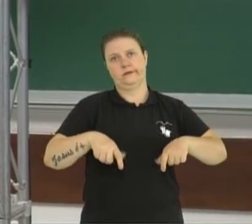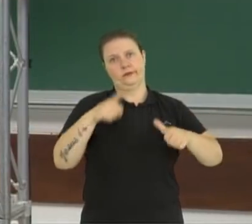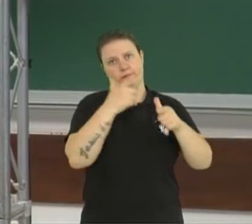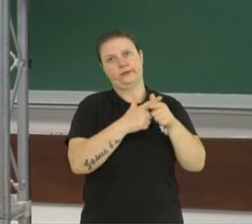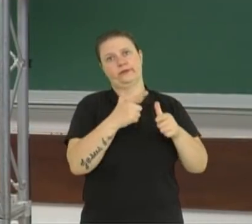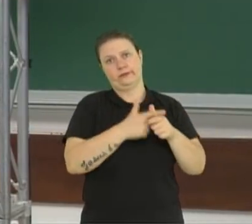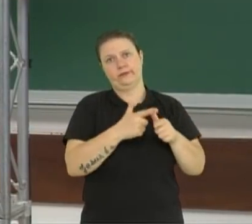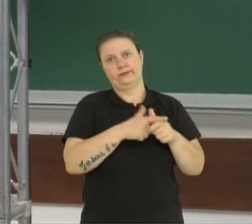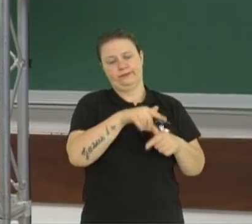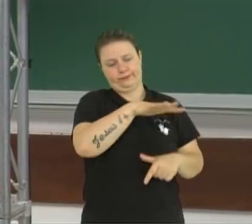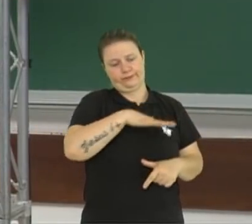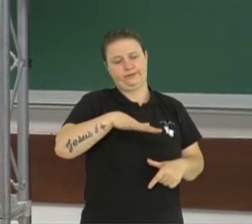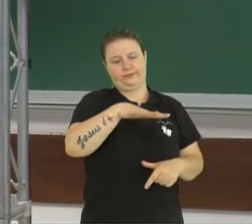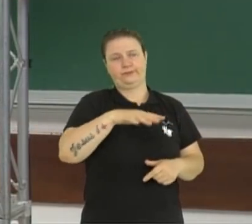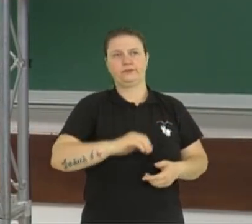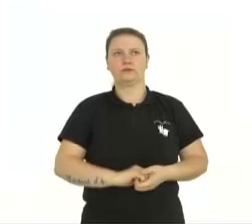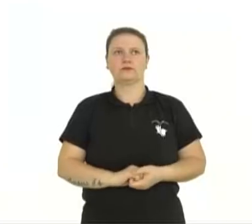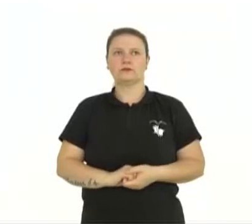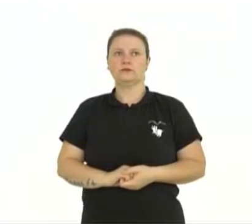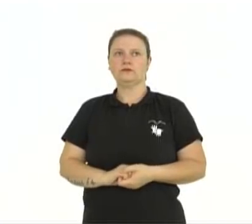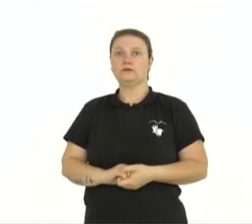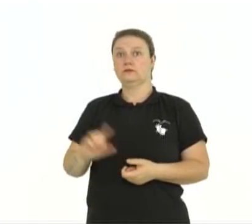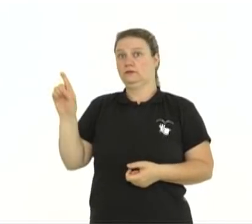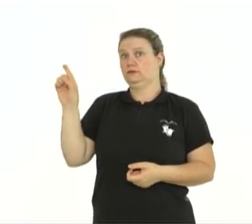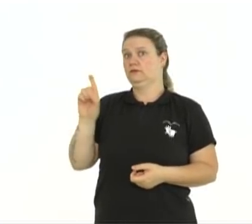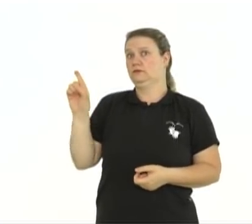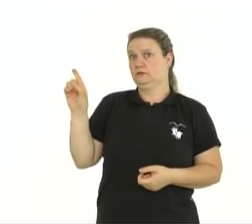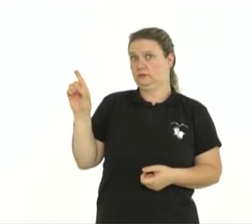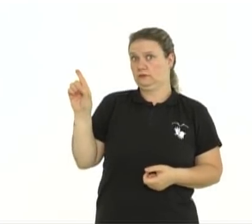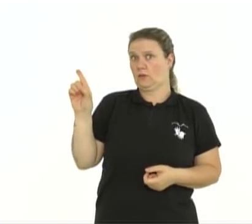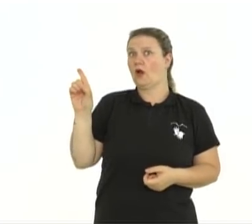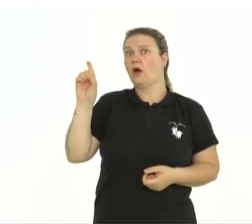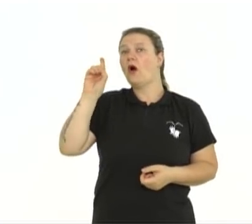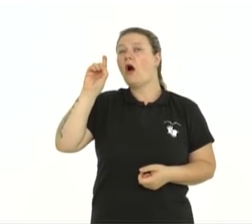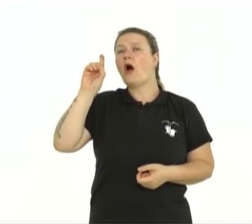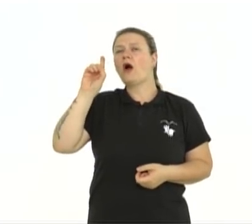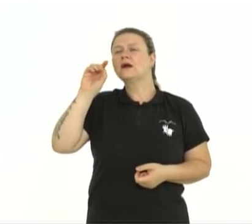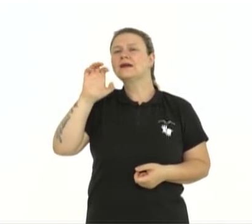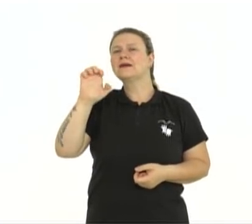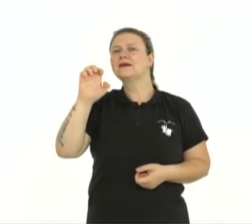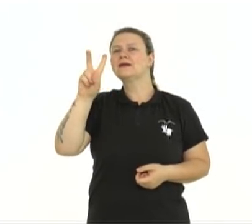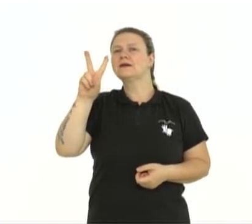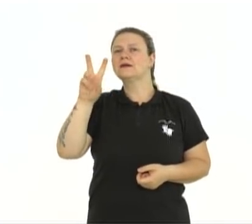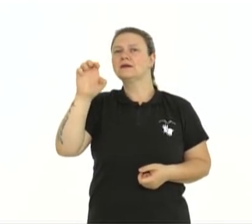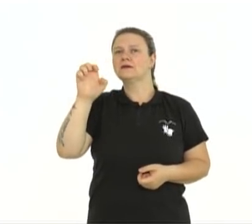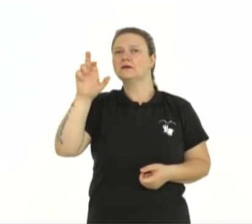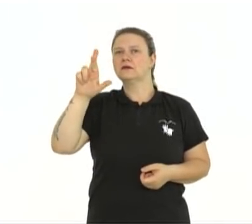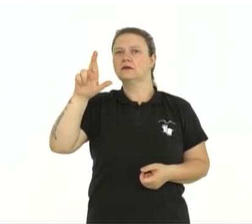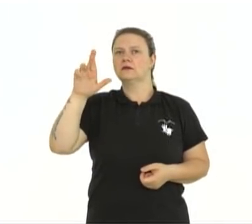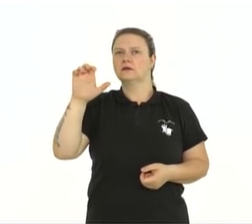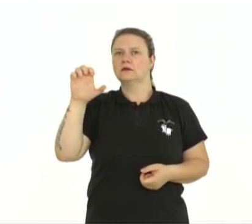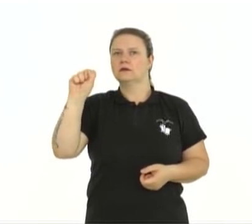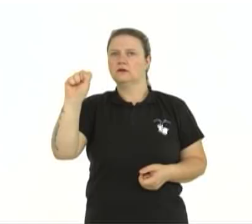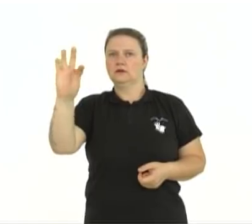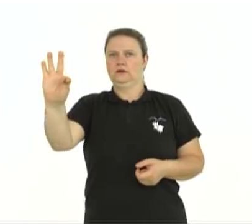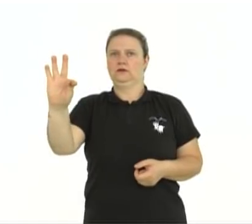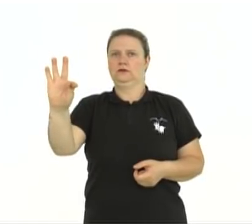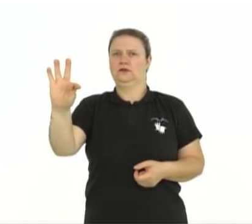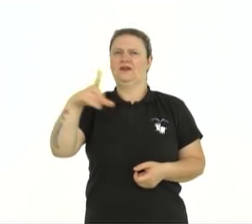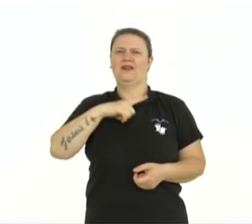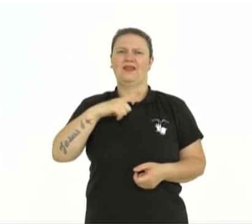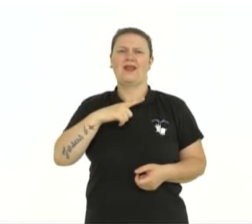aventura. Aqui é lá no Everest, para vocês terem uma ideia, eles tiram toneladas e mais toneladas de lixo todo ano. Tem